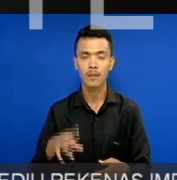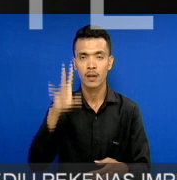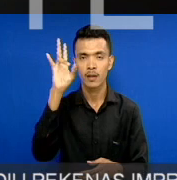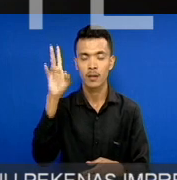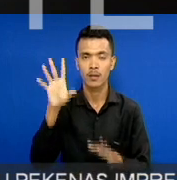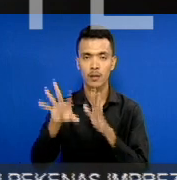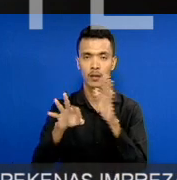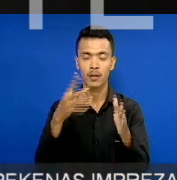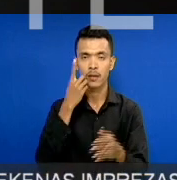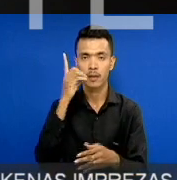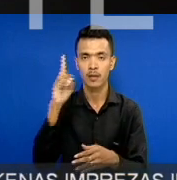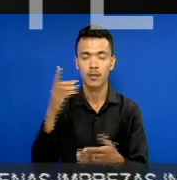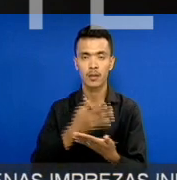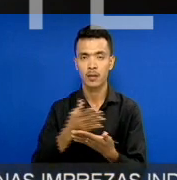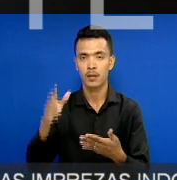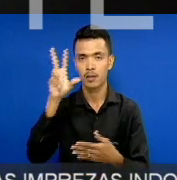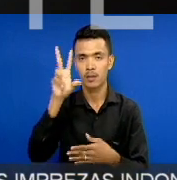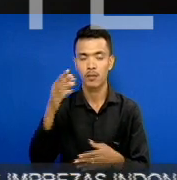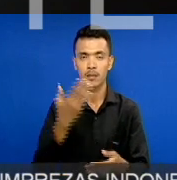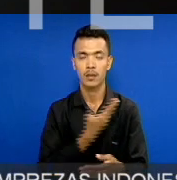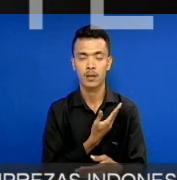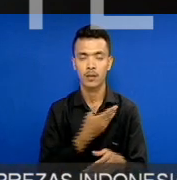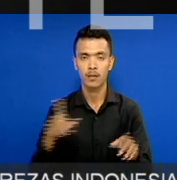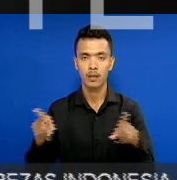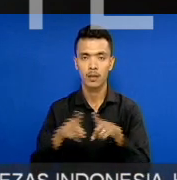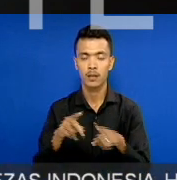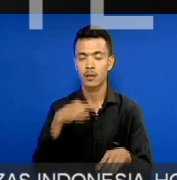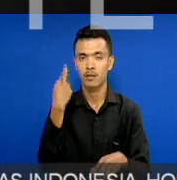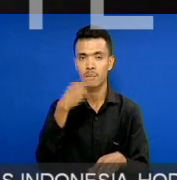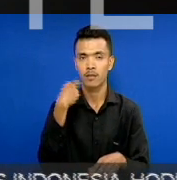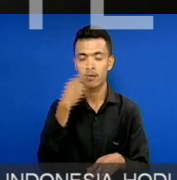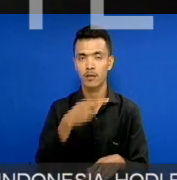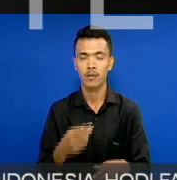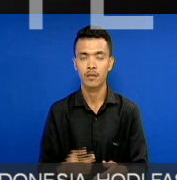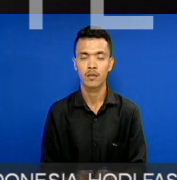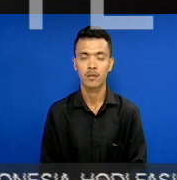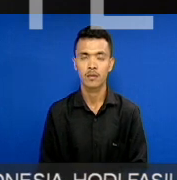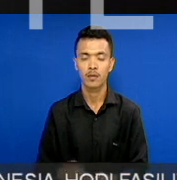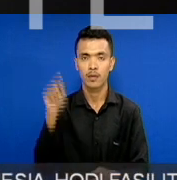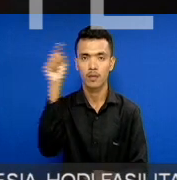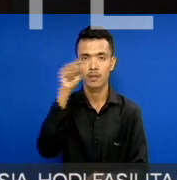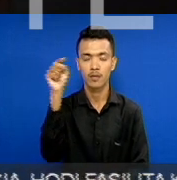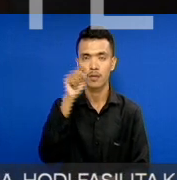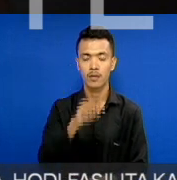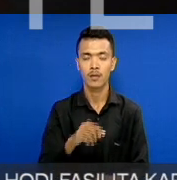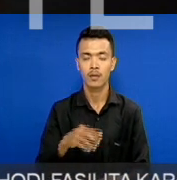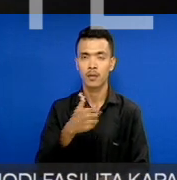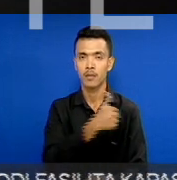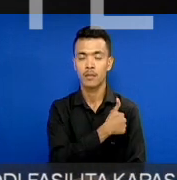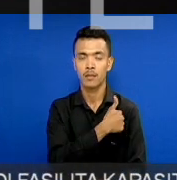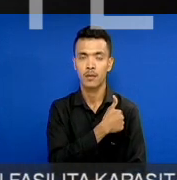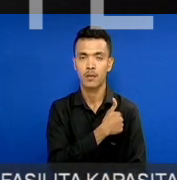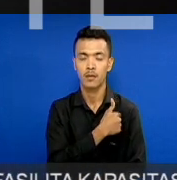hetan deflasan auto so item telu de ita hetan inflasan makle liu fos eta sa 1.4% bebidas